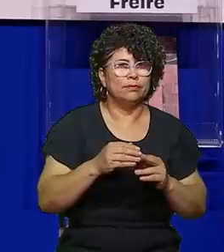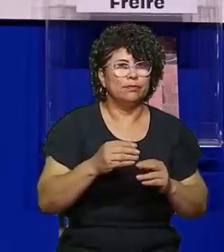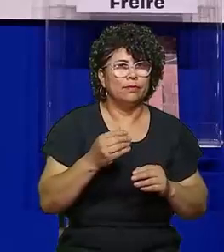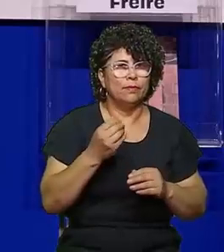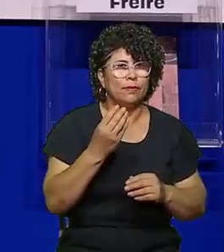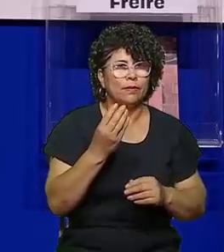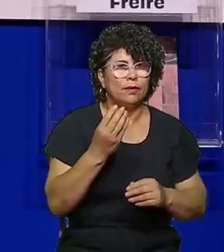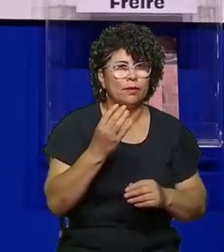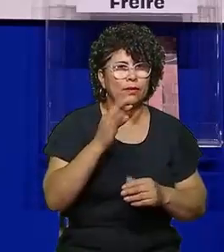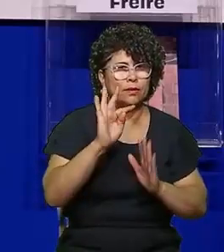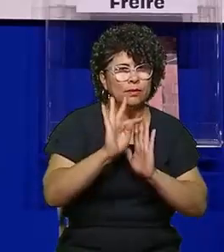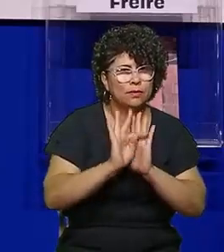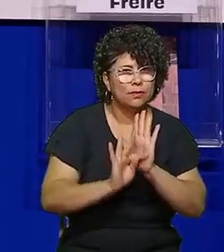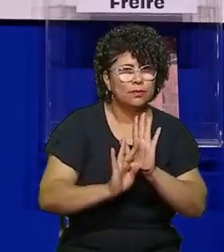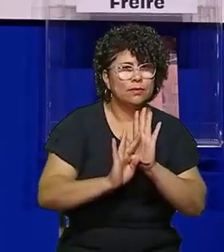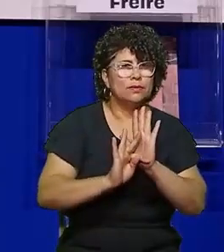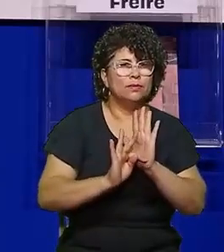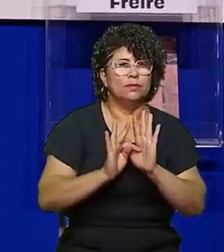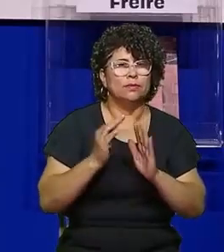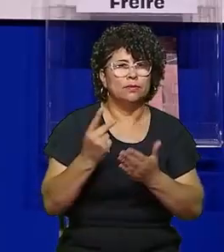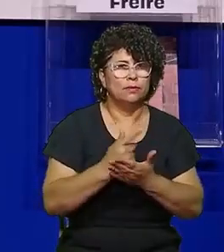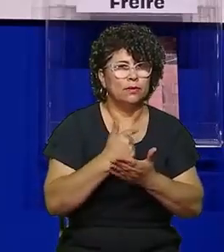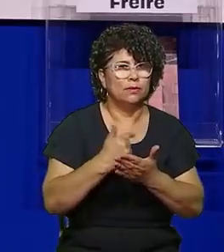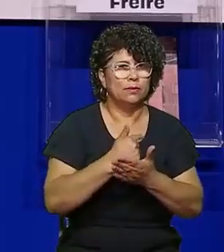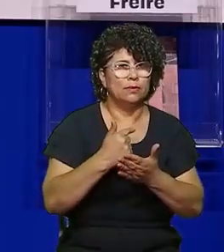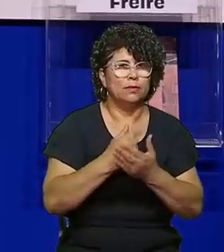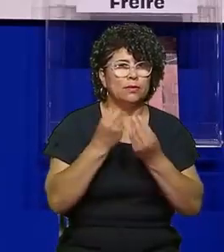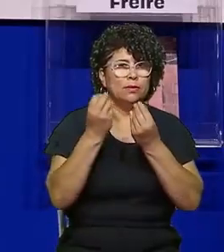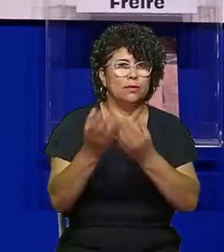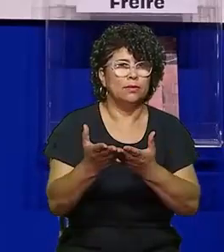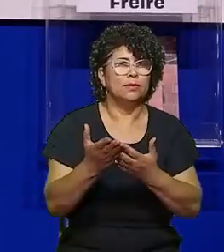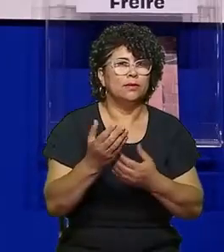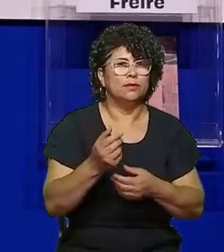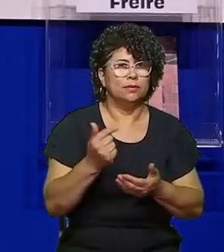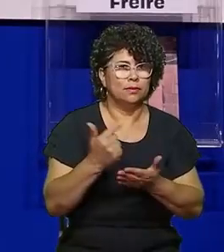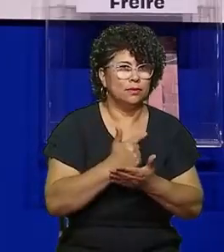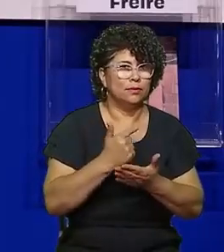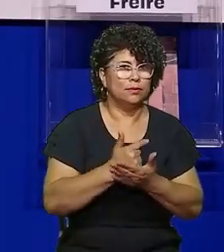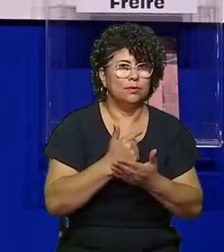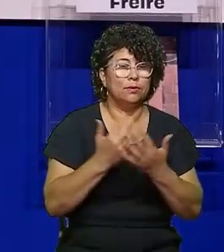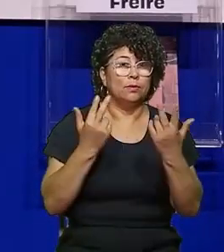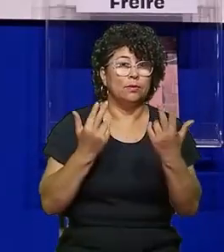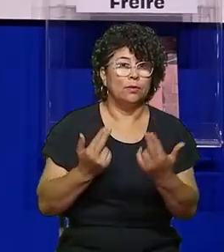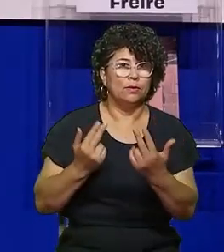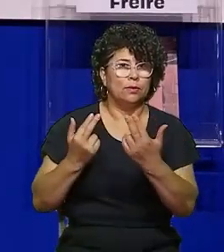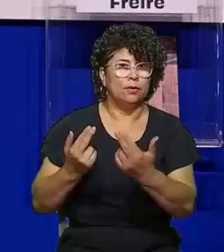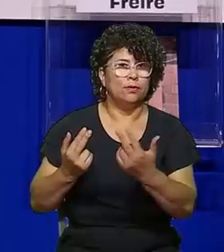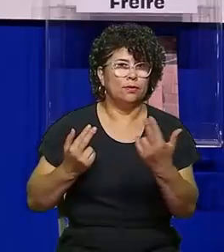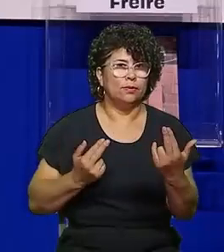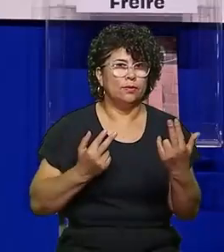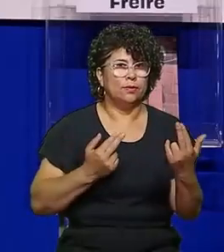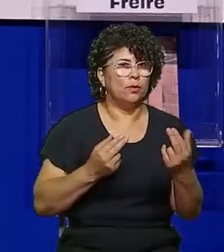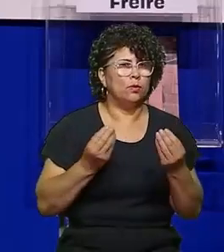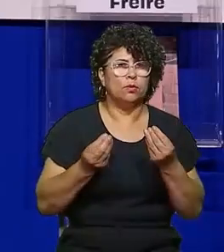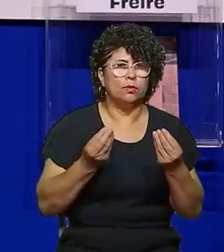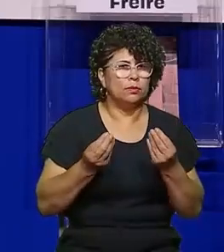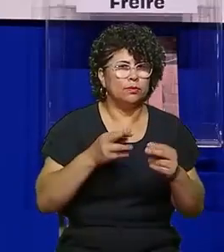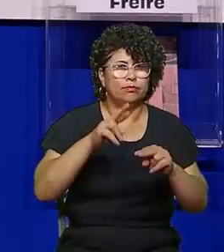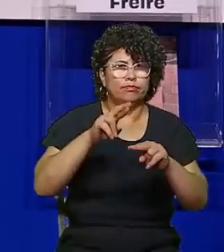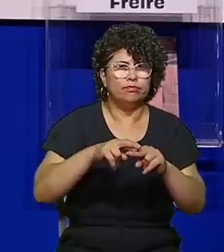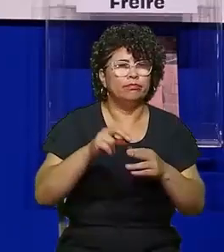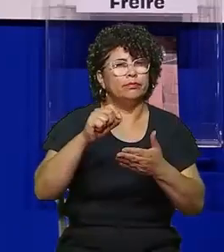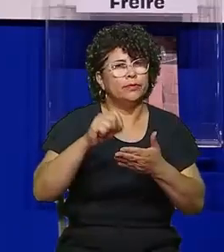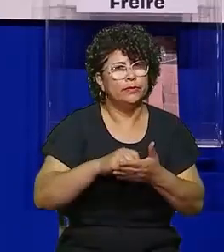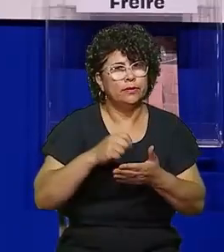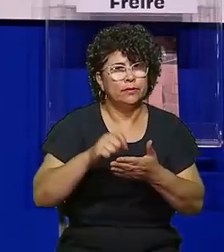mesmas perguntas. Entrava uma turma, fazia aquelas perguntas, a próxima tinha o mesmo questionário. E como Drummond iria escrever a obra